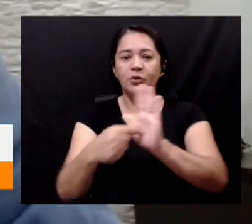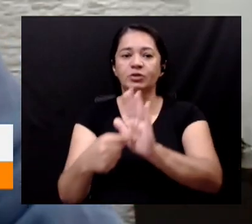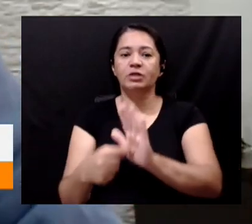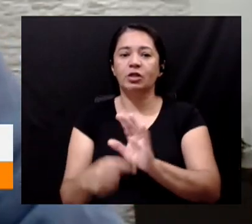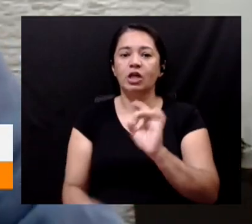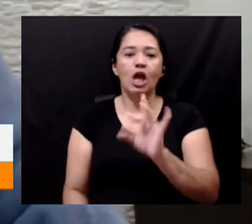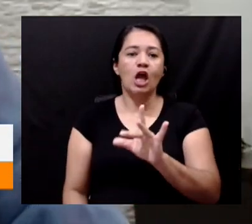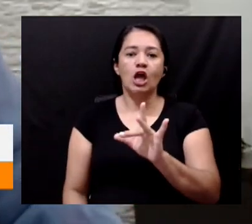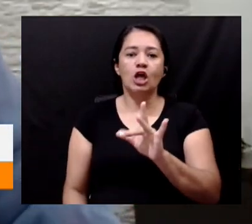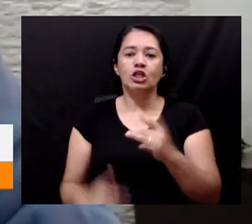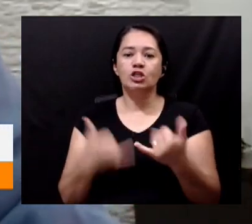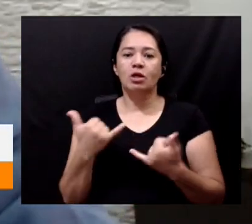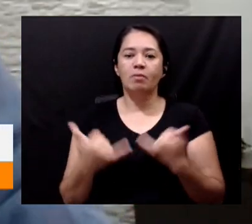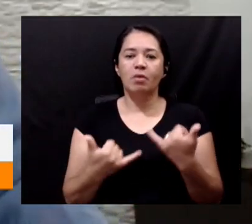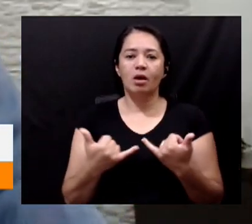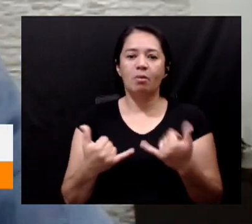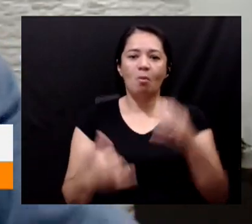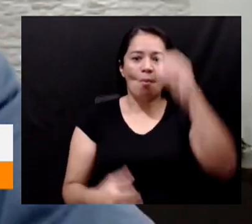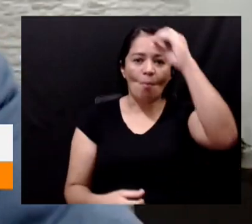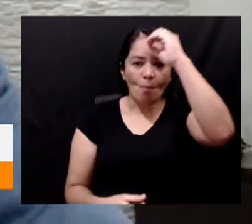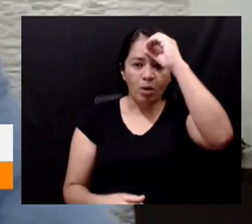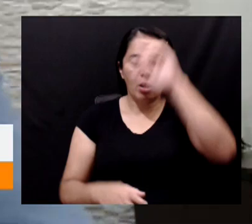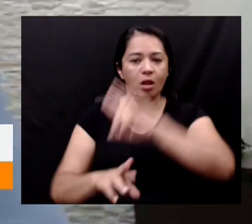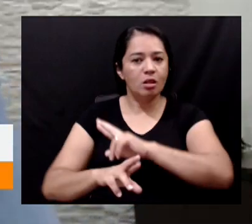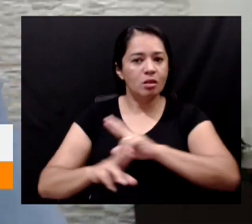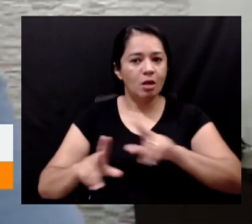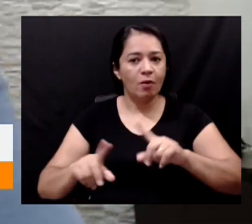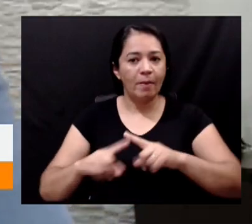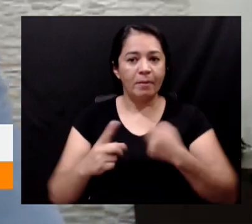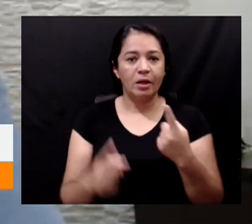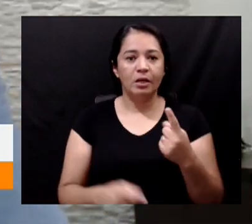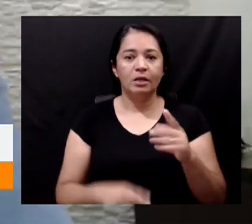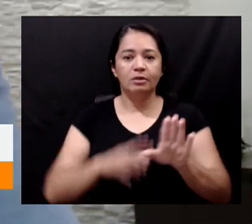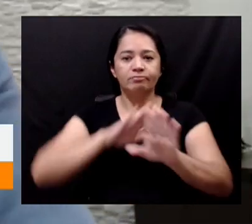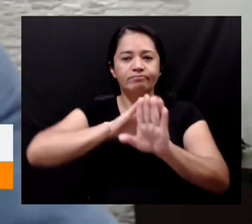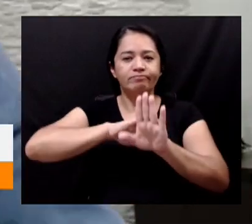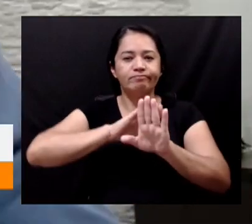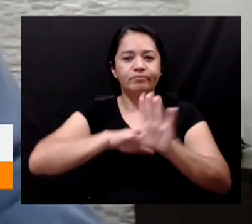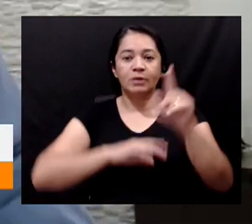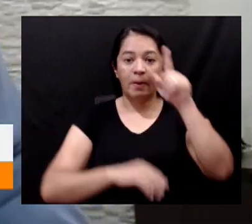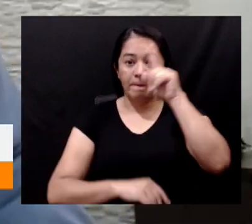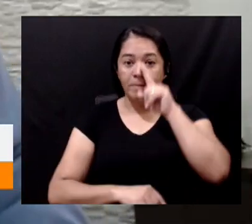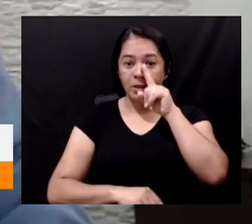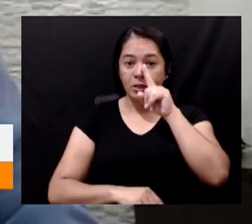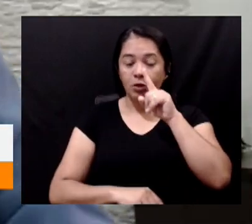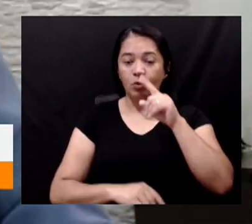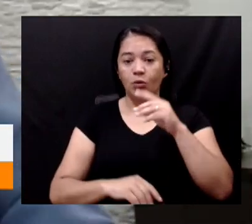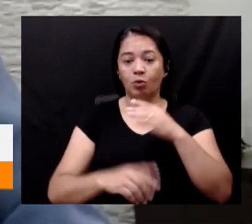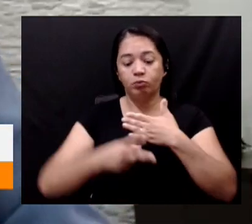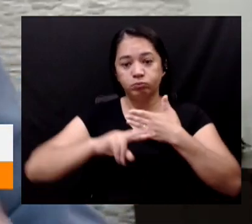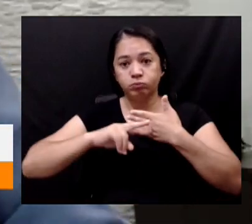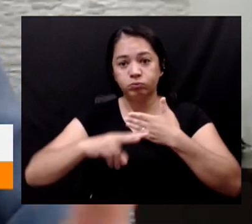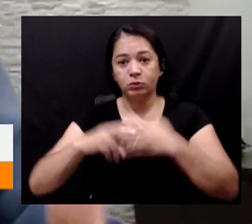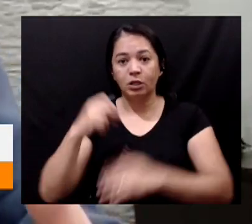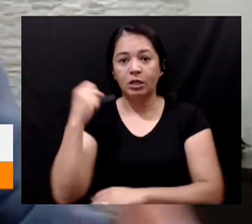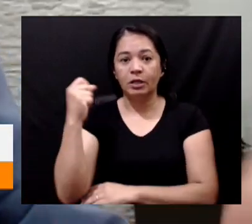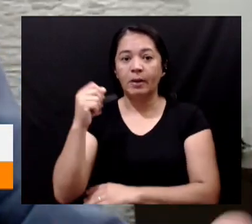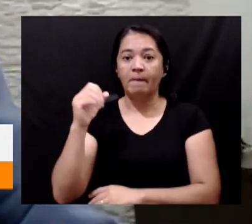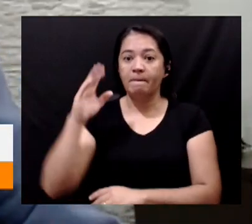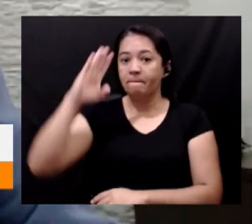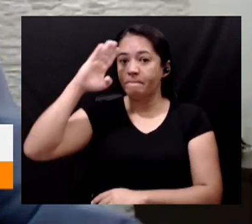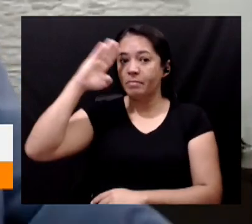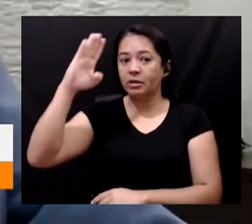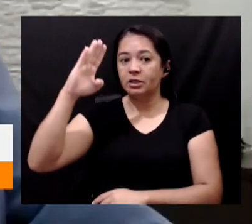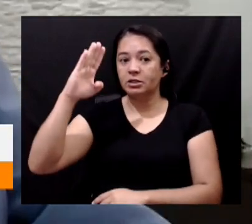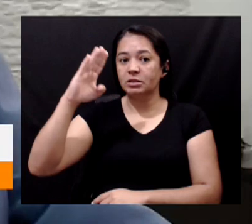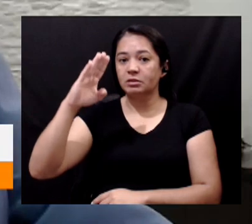brincadeira inocente, que sim algo que pode ocasionar em situações mais graves, e principalmente levando exemplos de